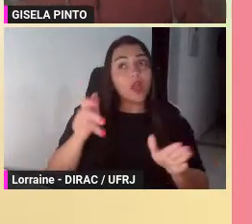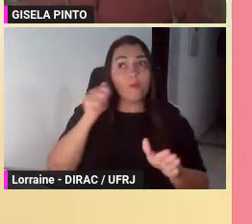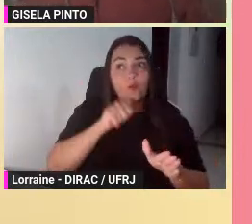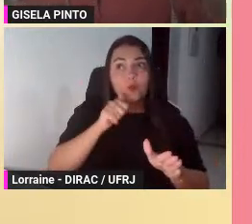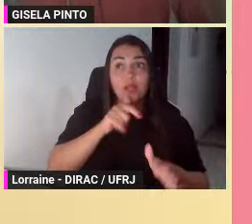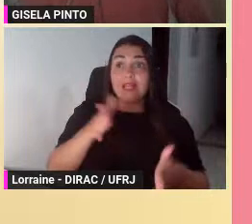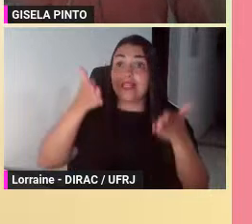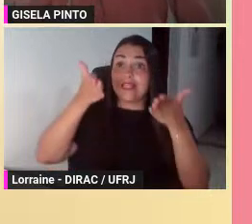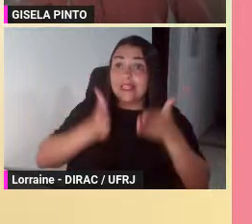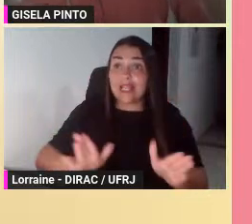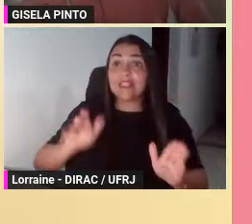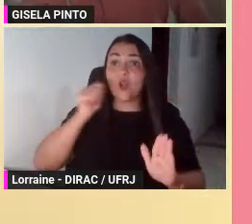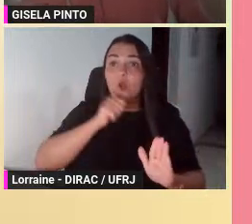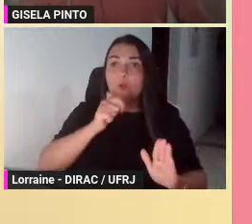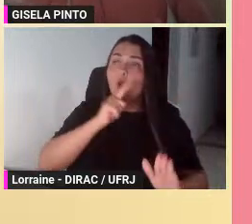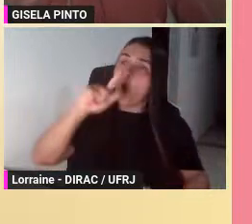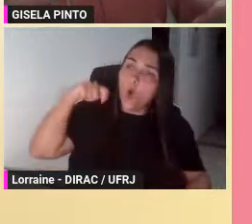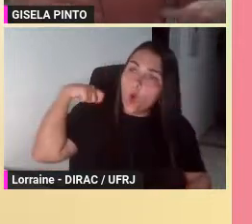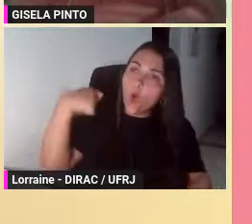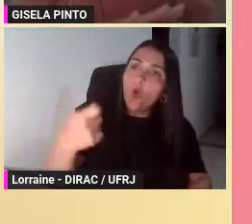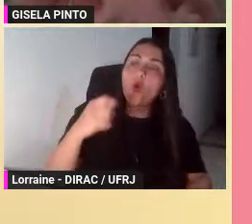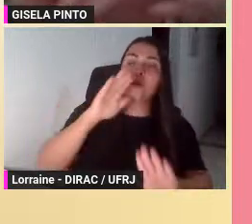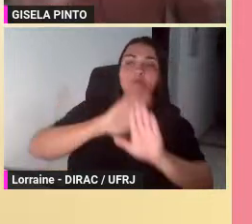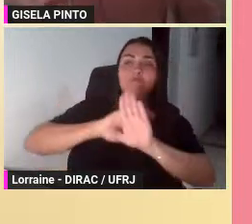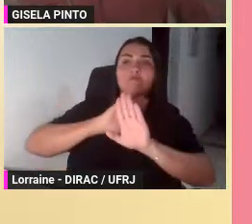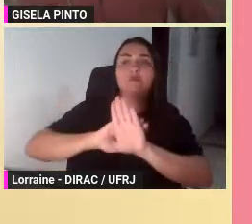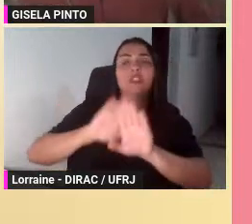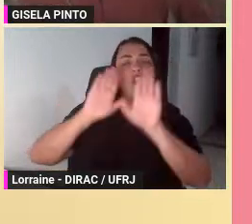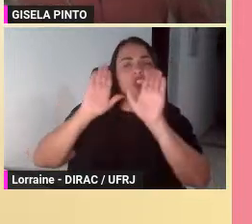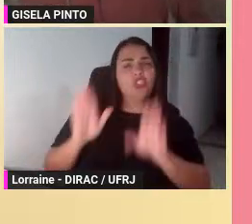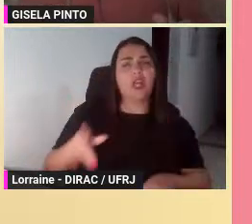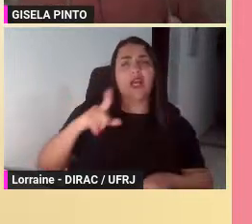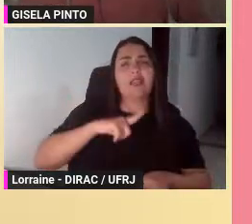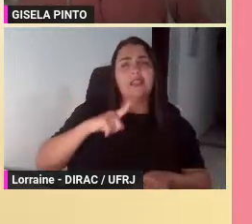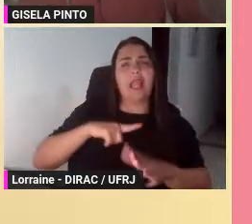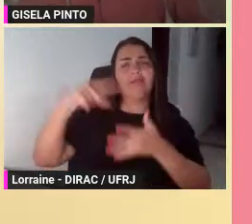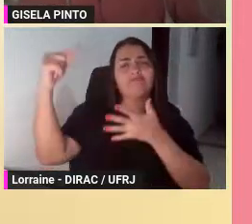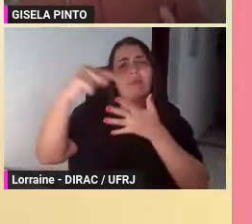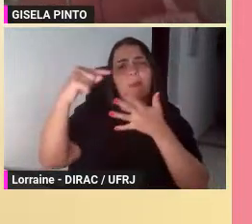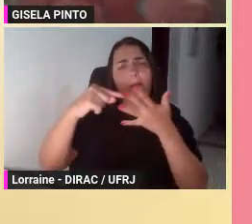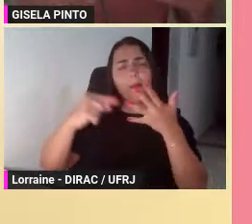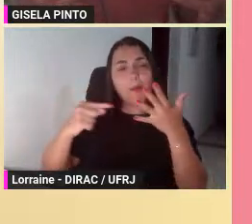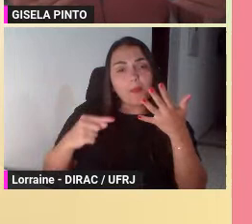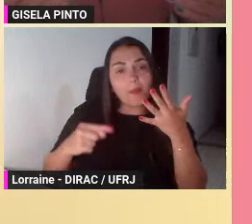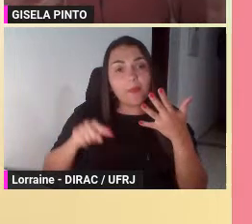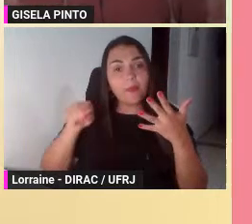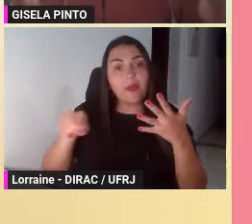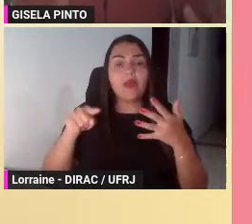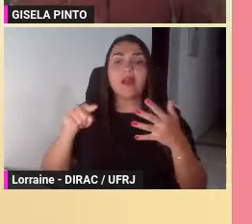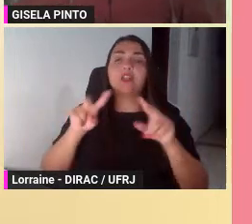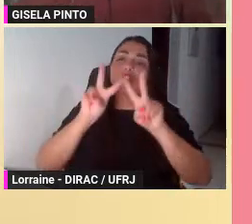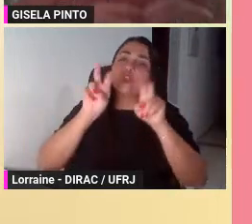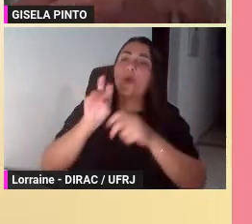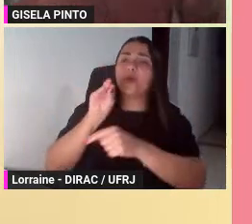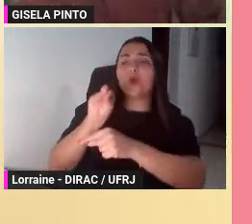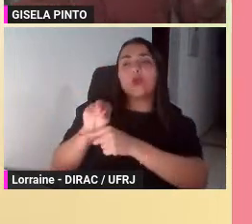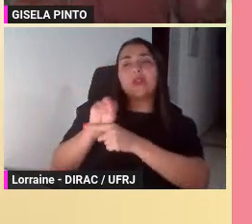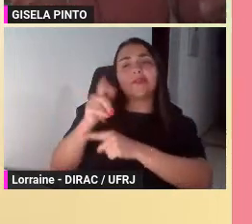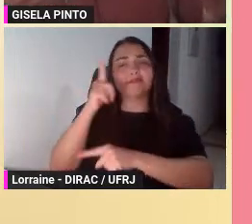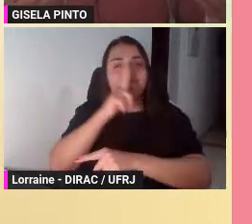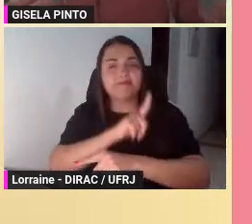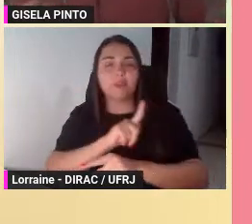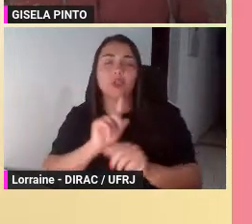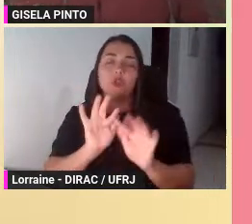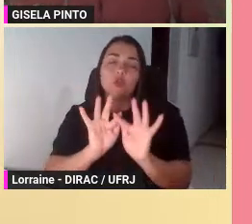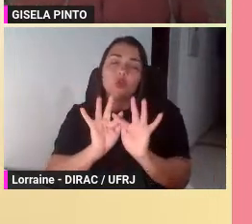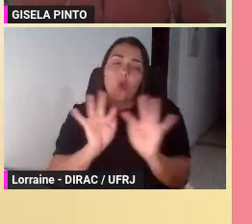mulher, já se pressupõe uma série de situações que estão ligadas ao cuidado, à